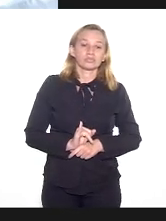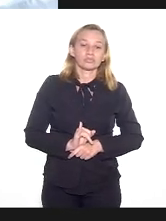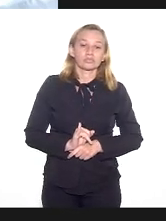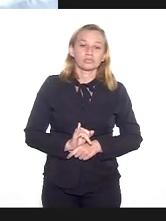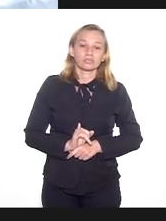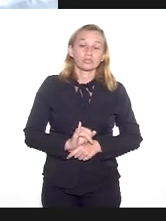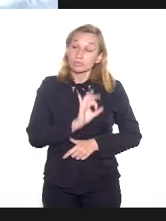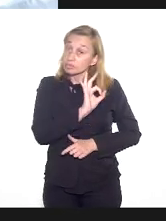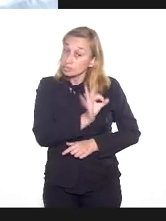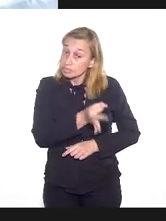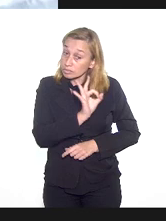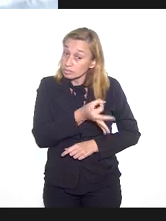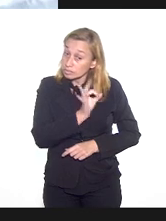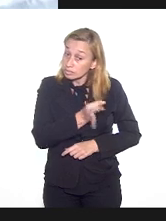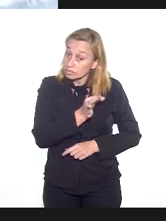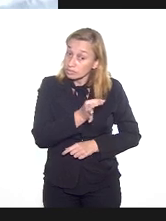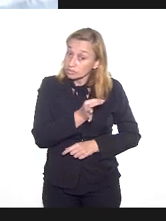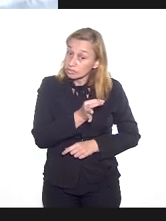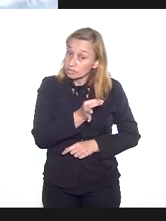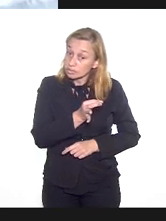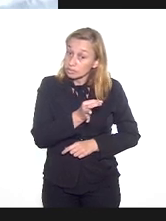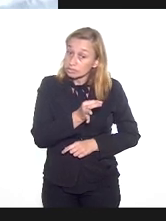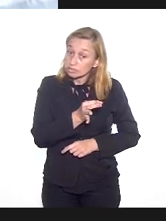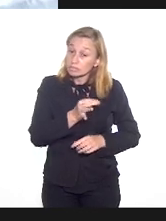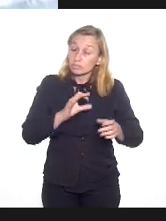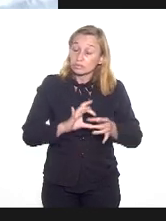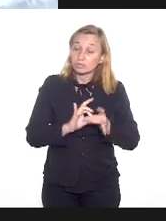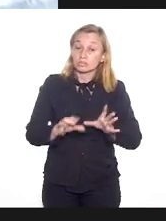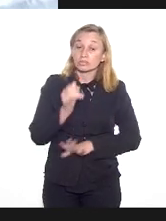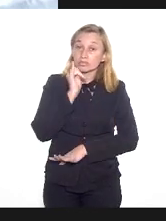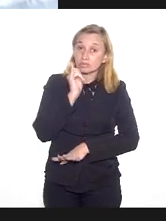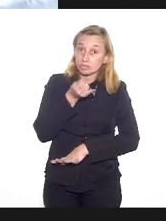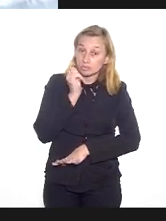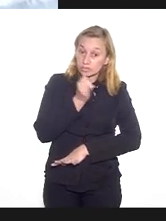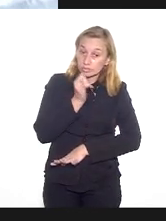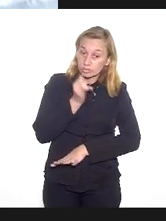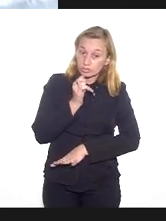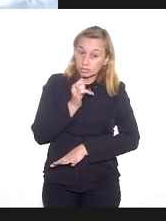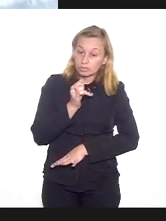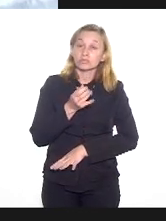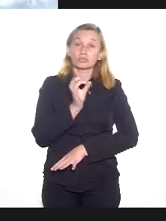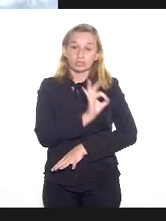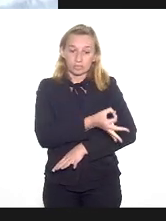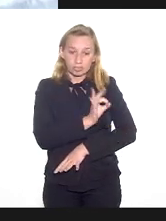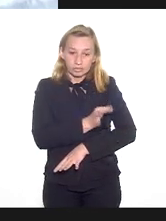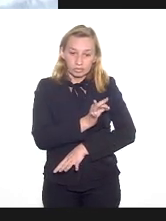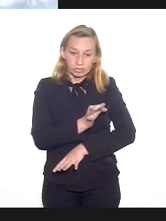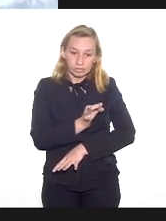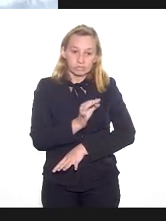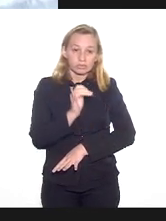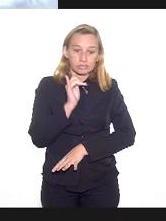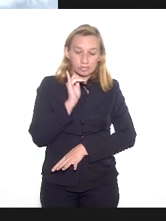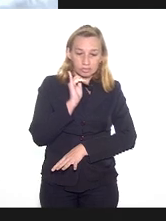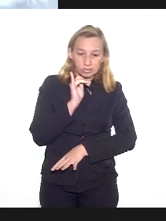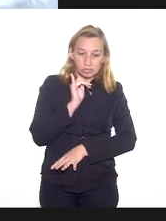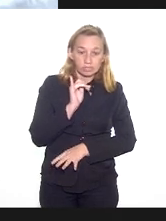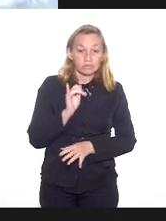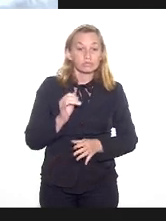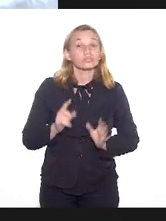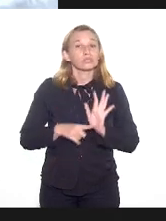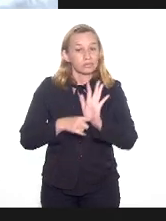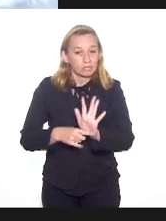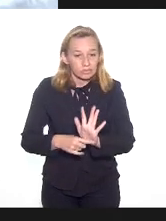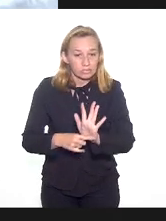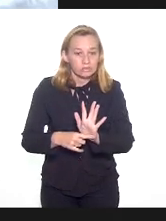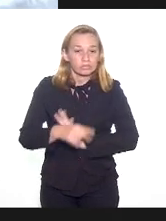que obviamente vai fazer um trabalho, vai deixar um relatório, e também, obviamente, o meu relatório divergente, que vai contribuir muito